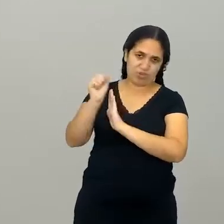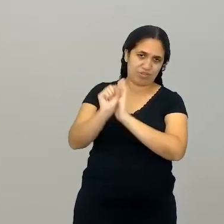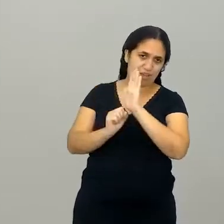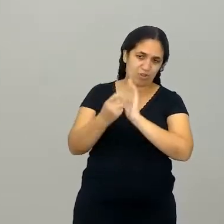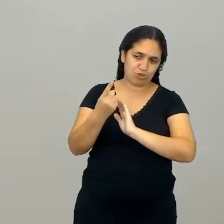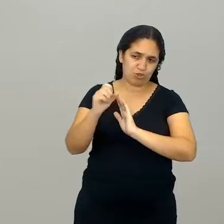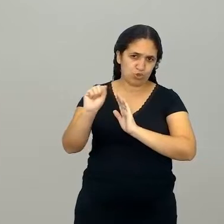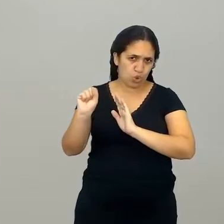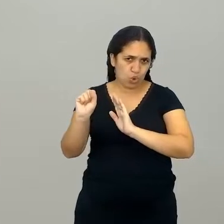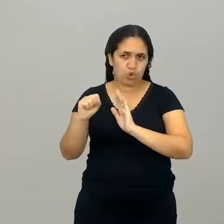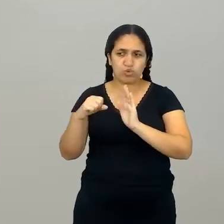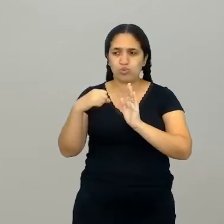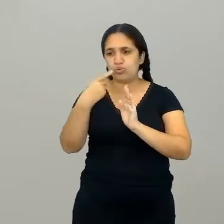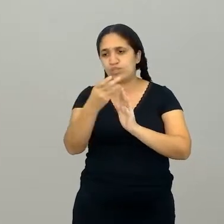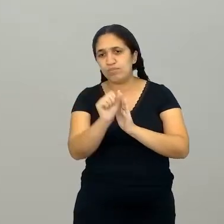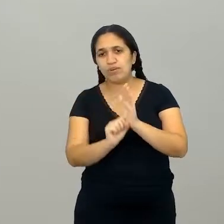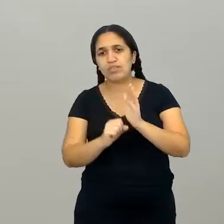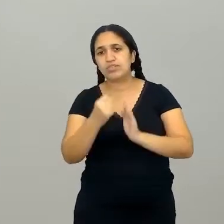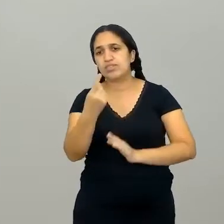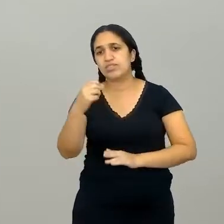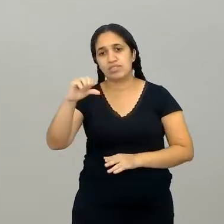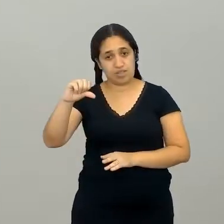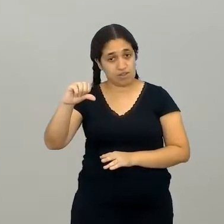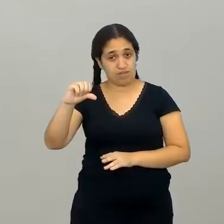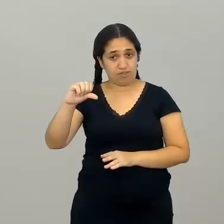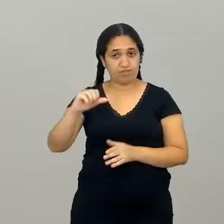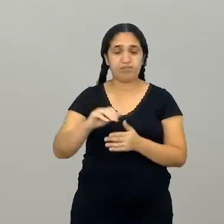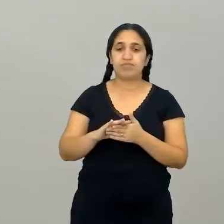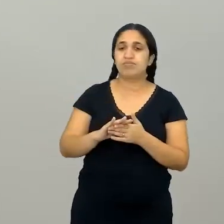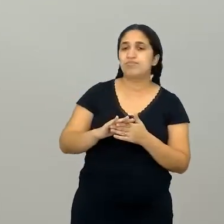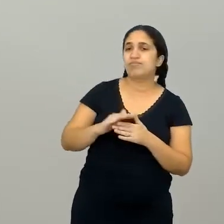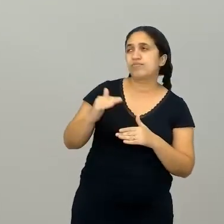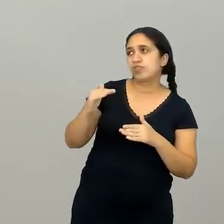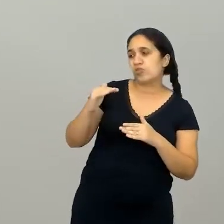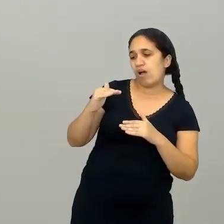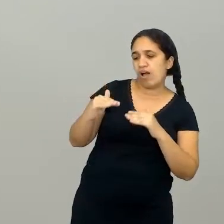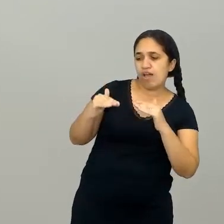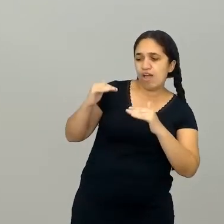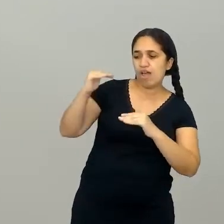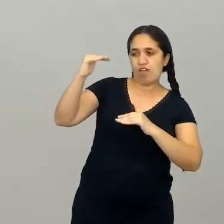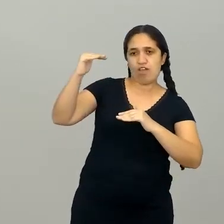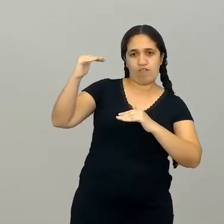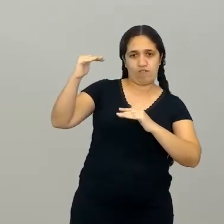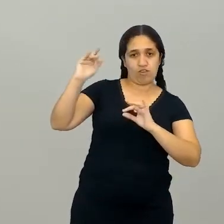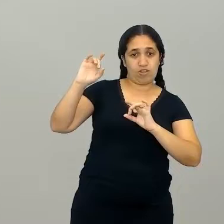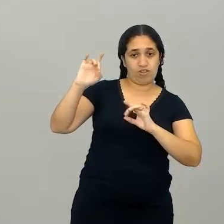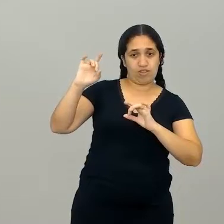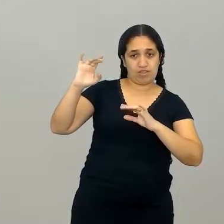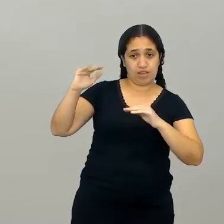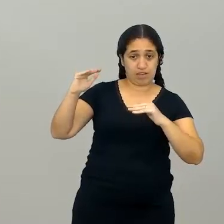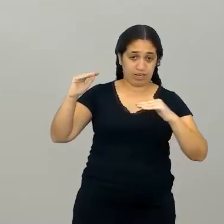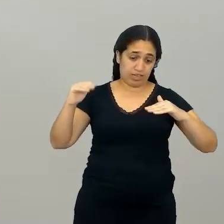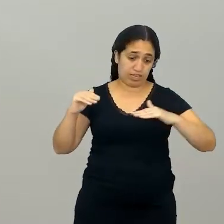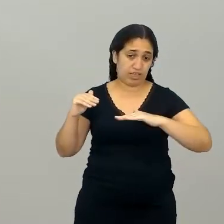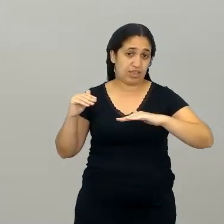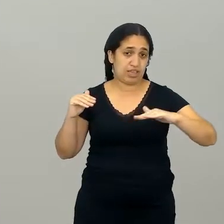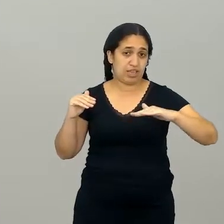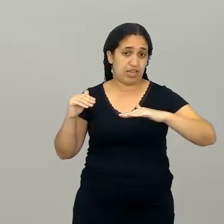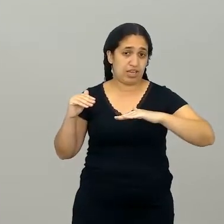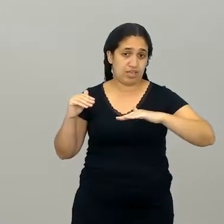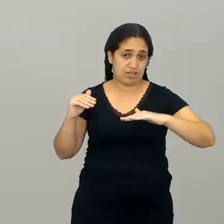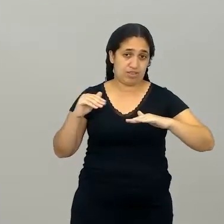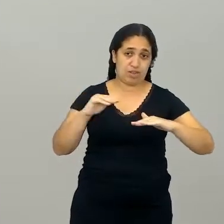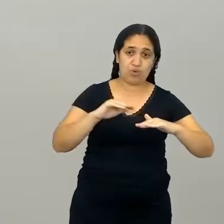XVIII para XIX, a nossa escalada de evolução técnica, ela está numa determinada